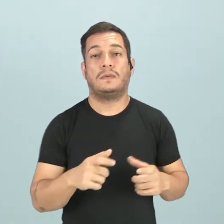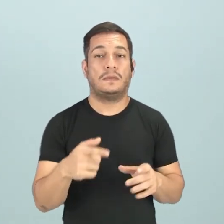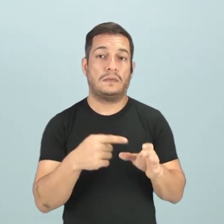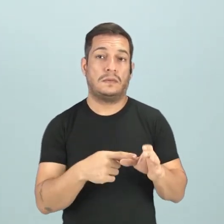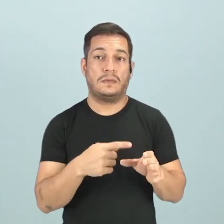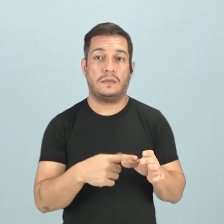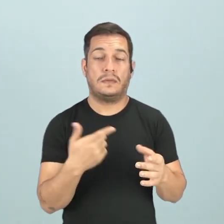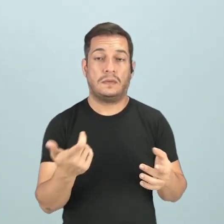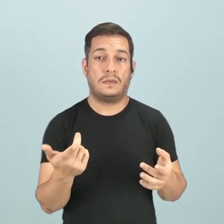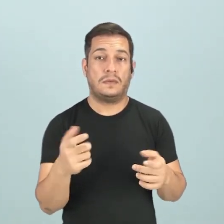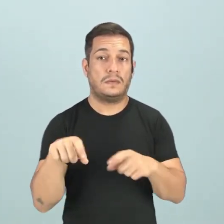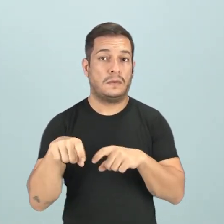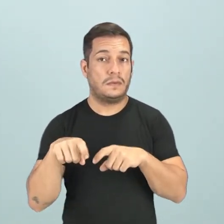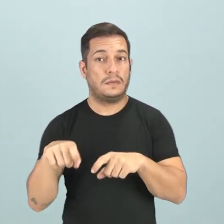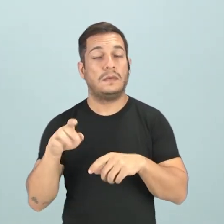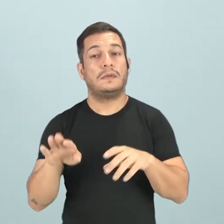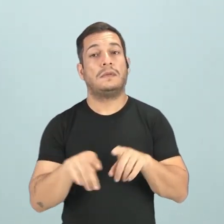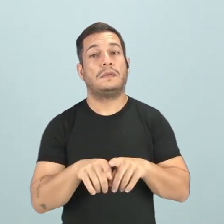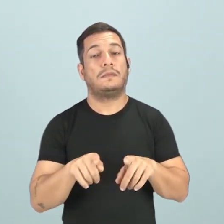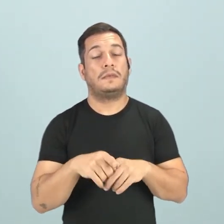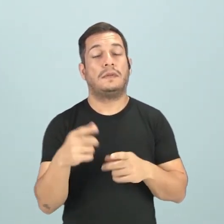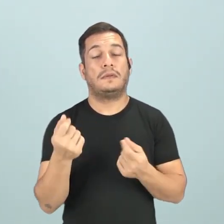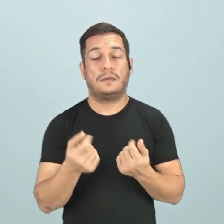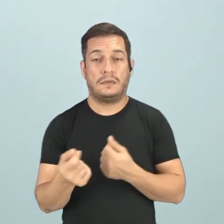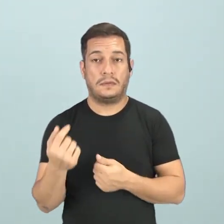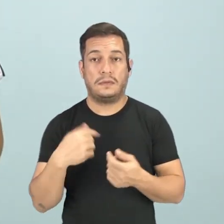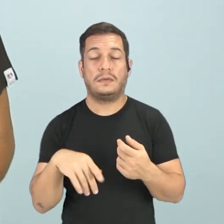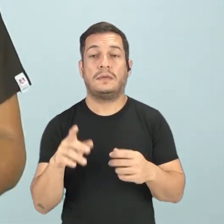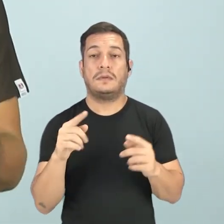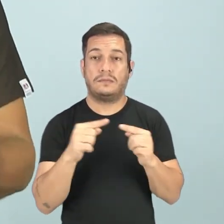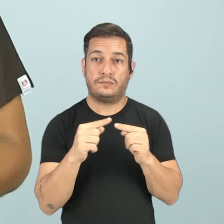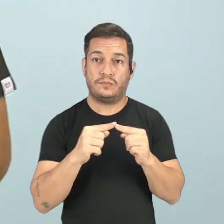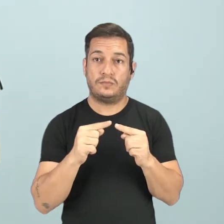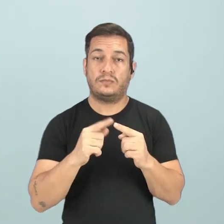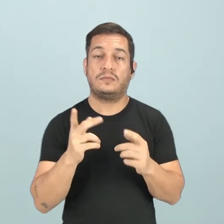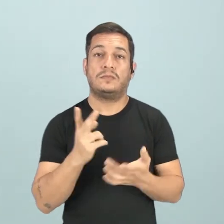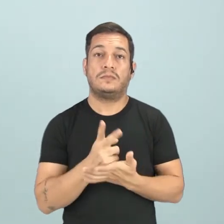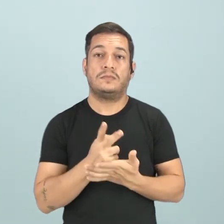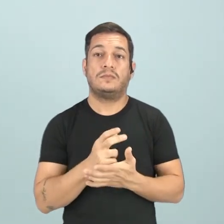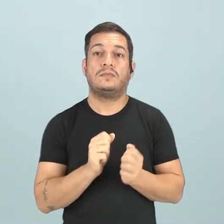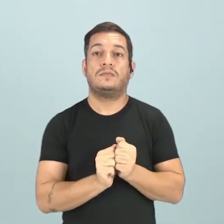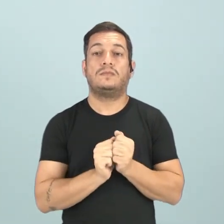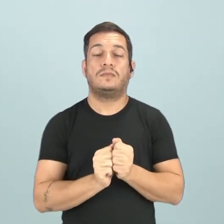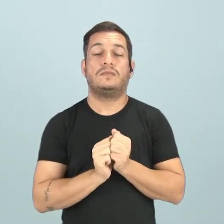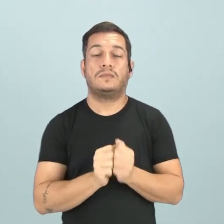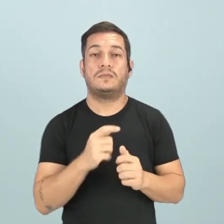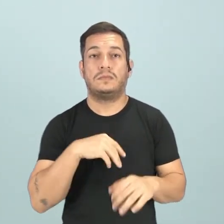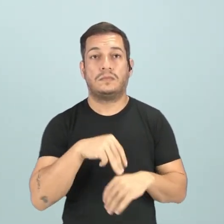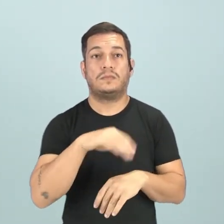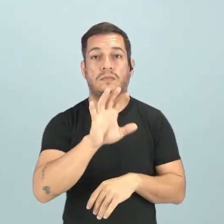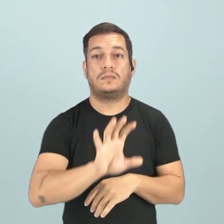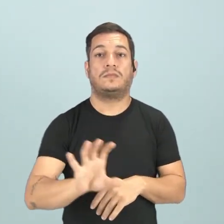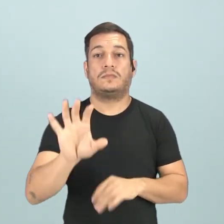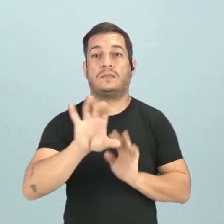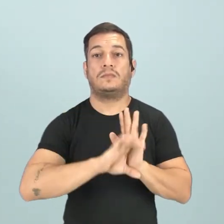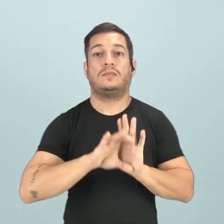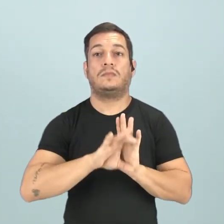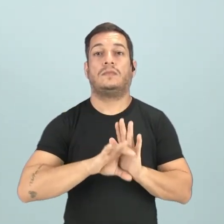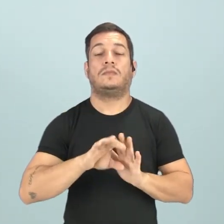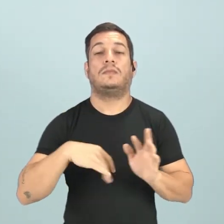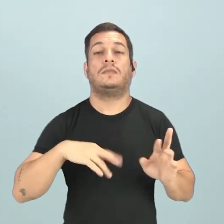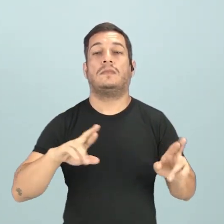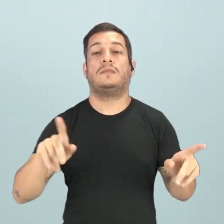Então, o espaço rural, ele depende da economia urbana, ok? Então, nós vimos aí esse mapa conceitual, a diferença entre esses